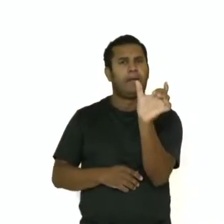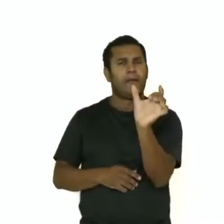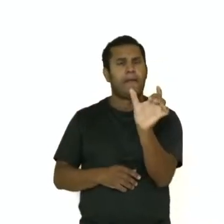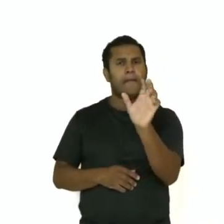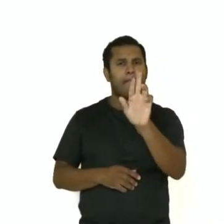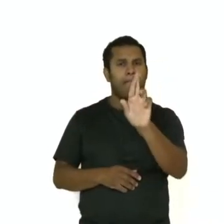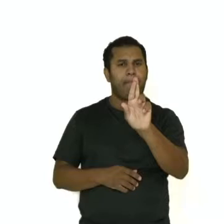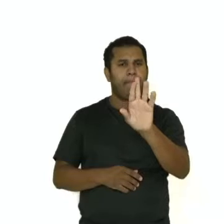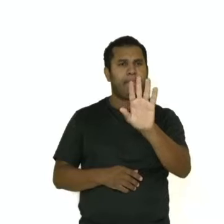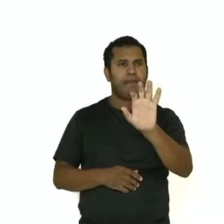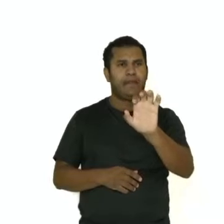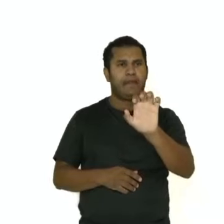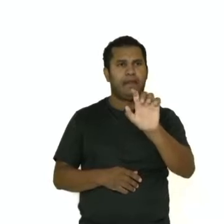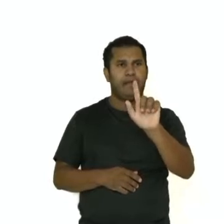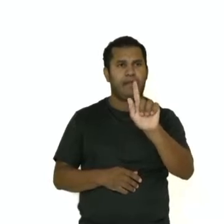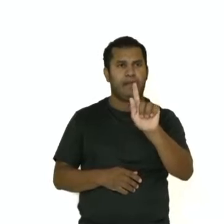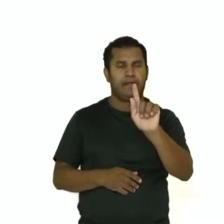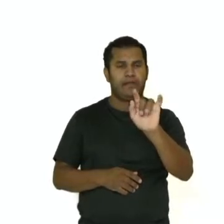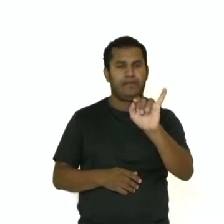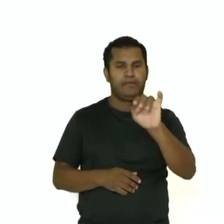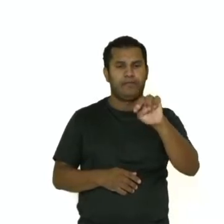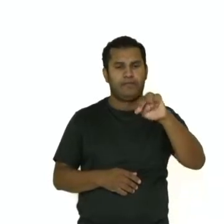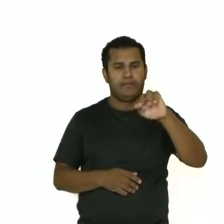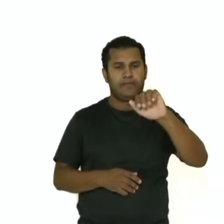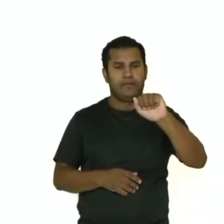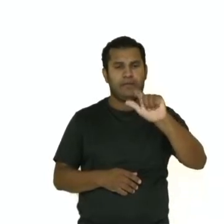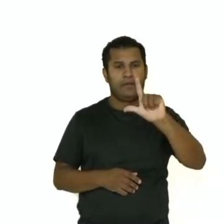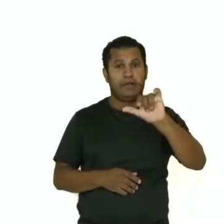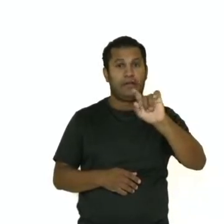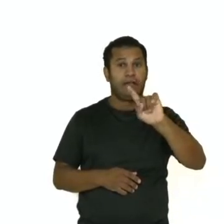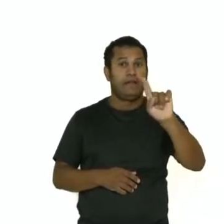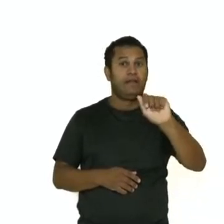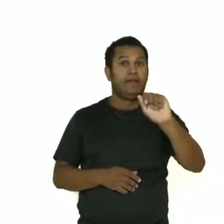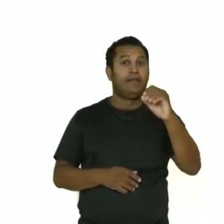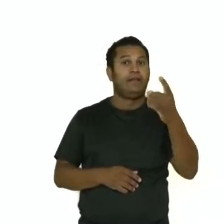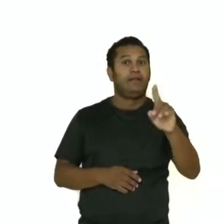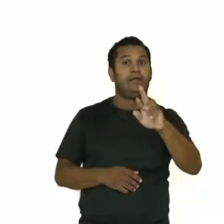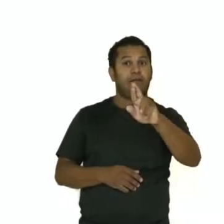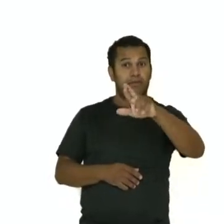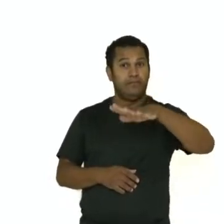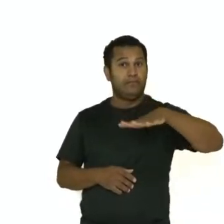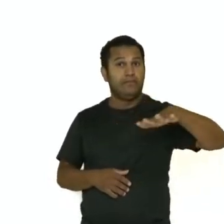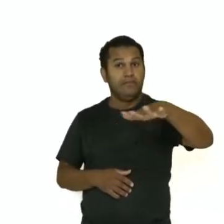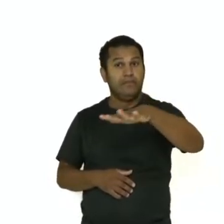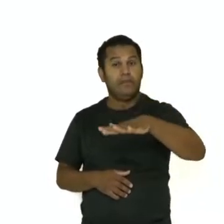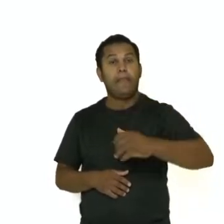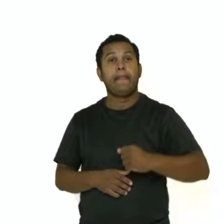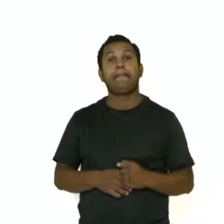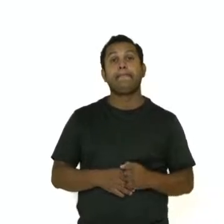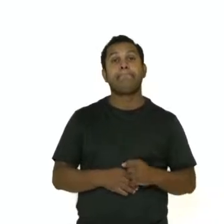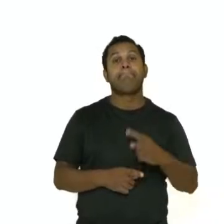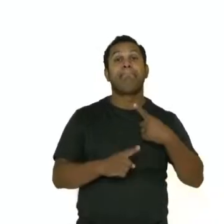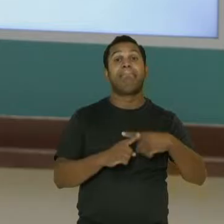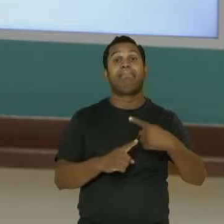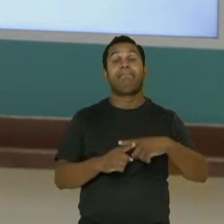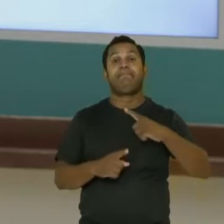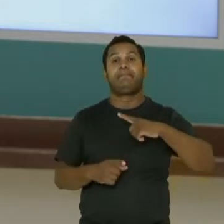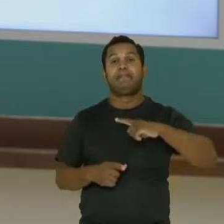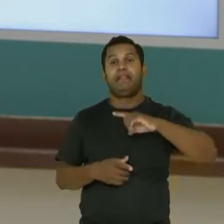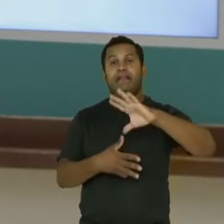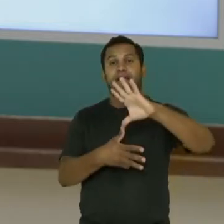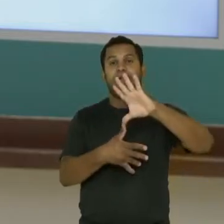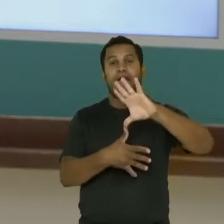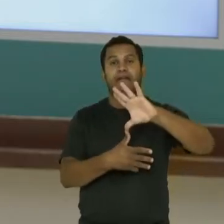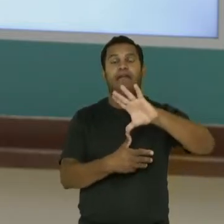regionalização? Por que existem diferentes mapas do Brasil? Vamos pensar na nossa realidade. No local onde